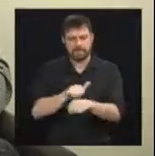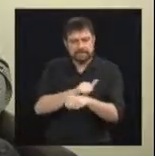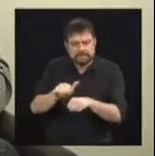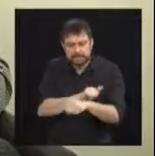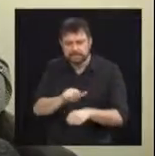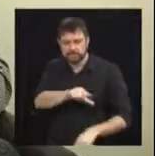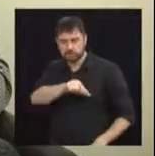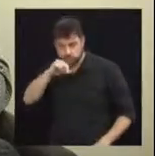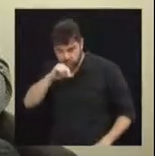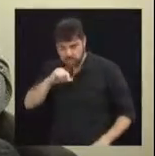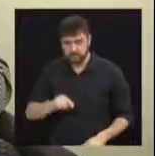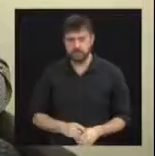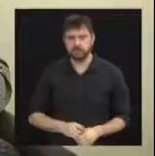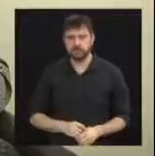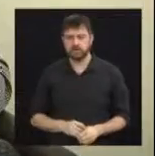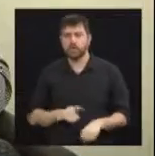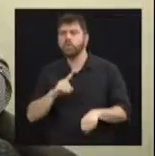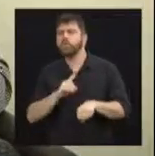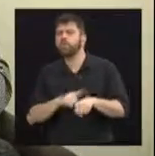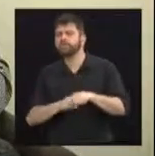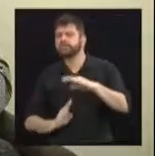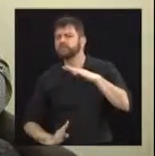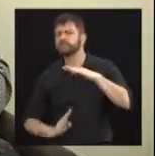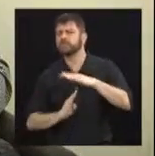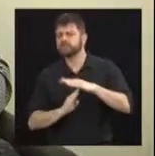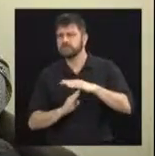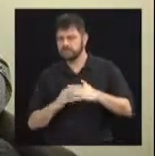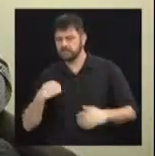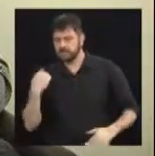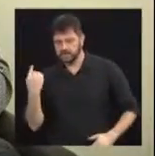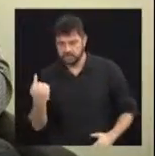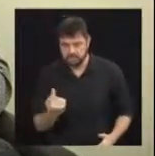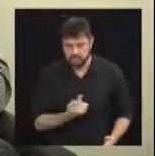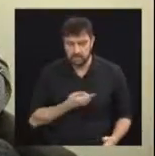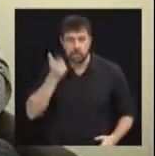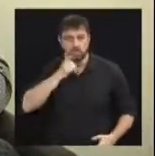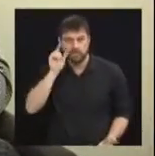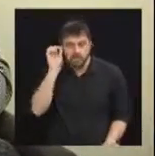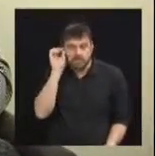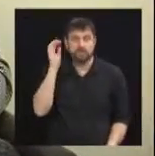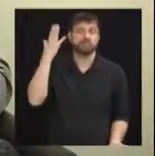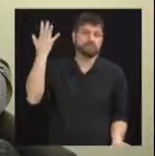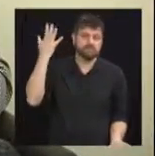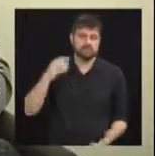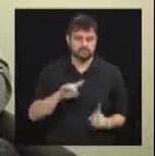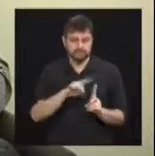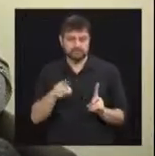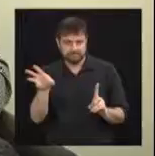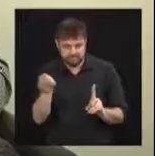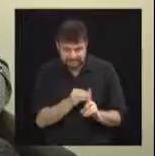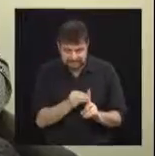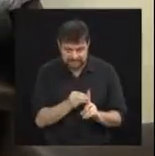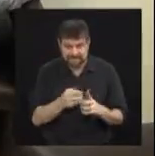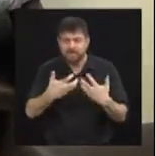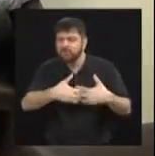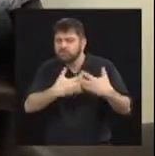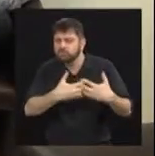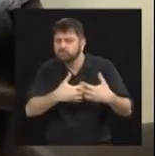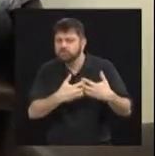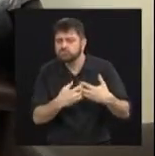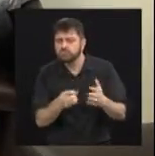ser feito, qual é o tempo, né, para a gente chegar no resultado e qual é a eficácia,